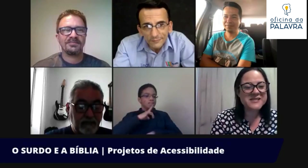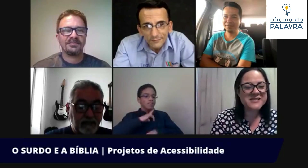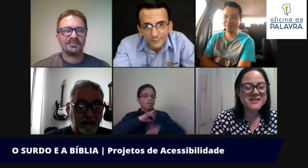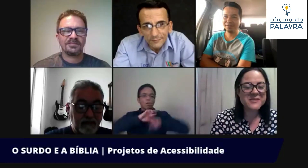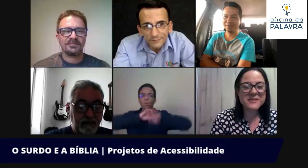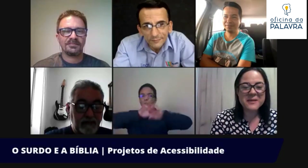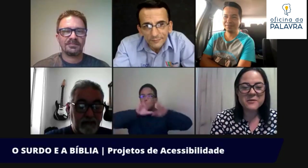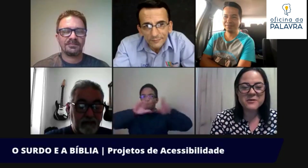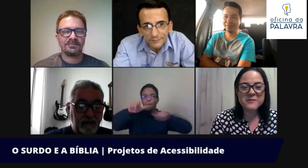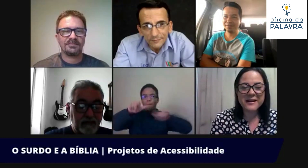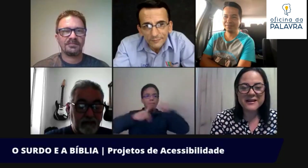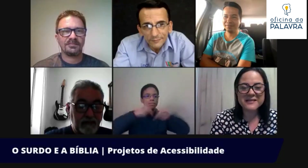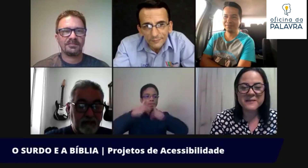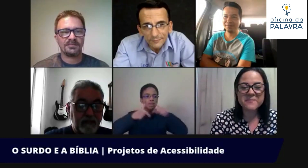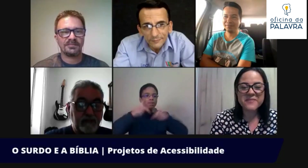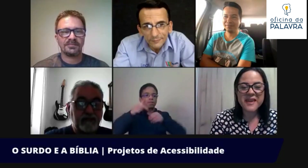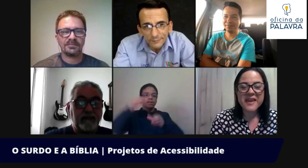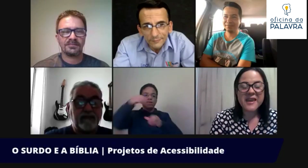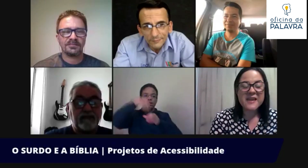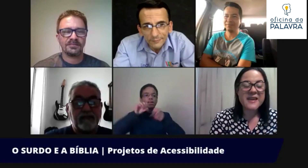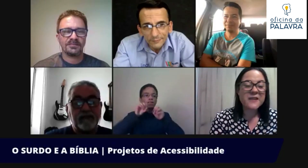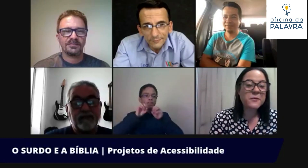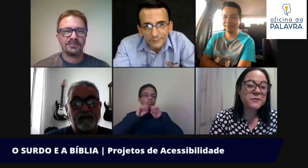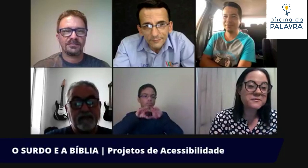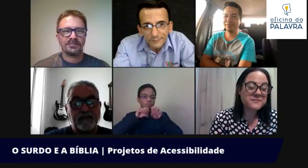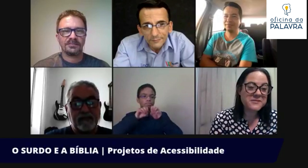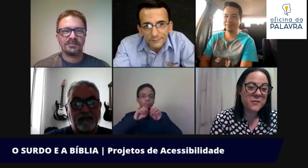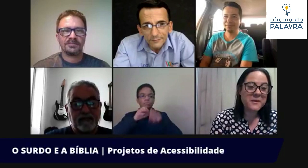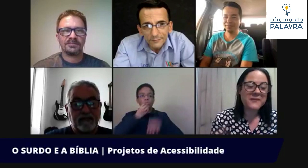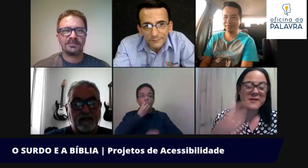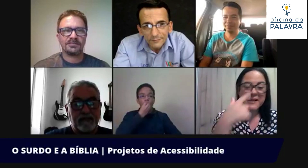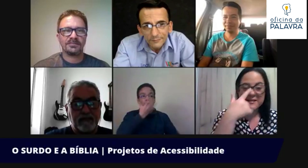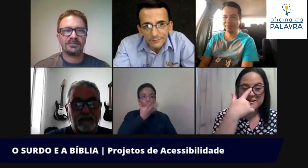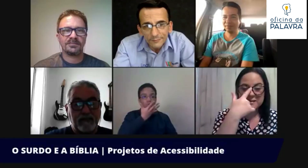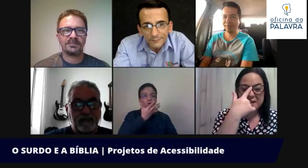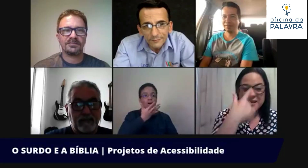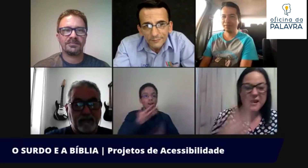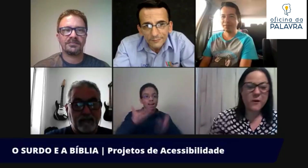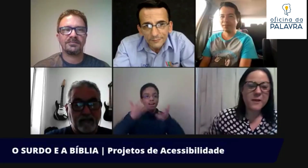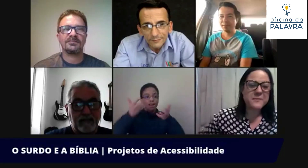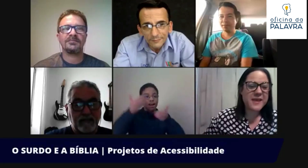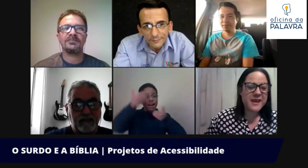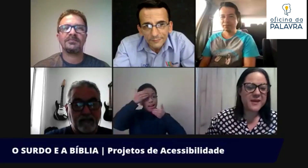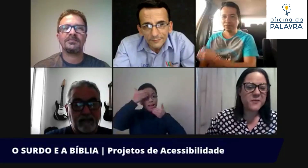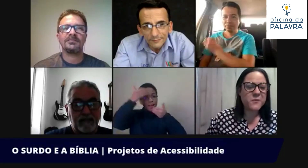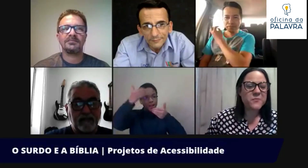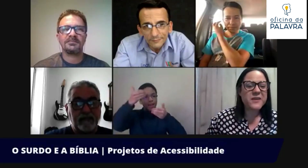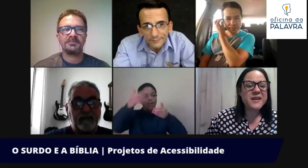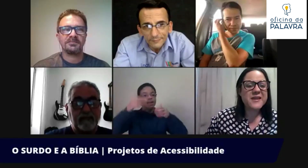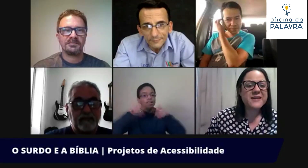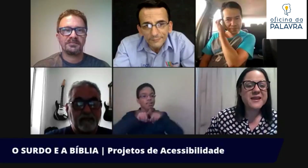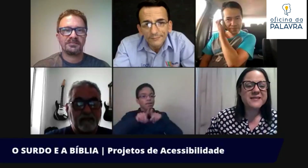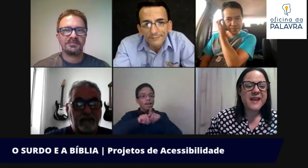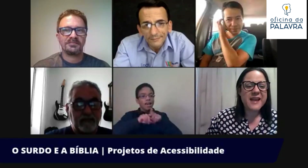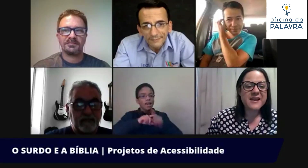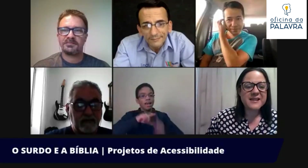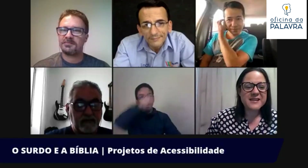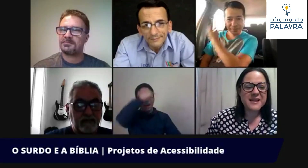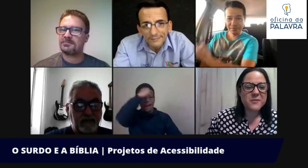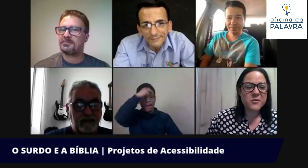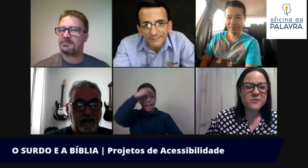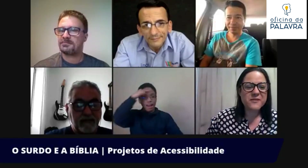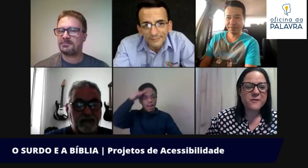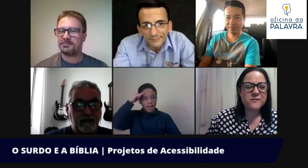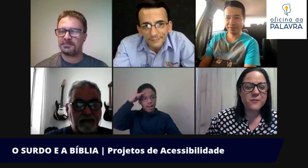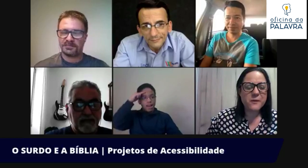da educação, e é muito bacana. Quero, nesse momento, agradecer ao Gabriel e a Andréa,